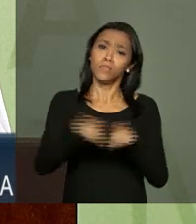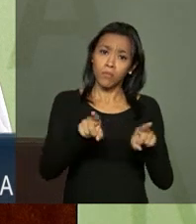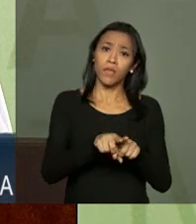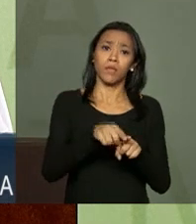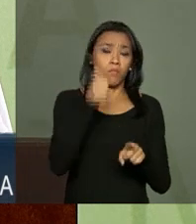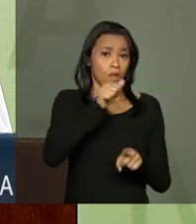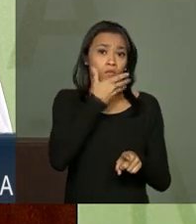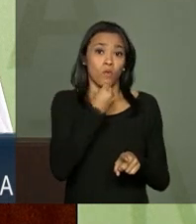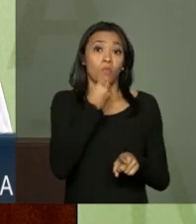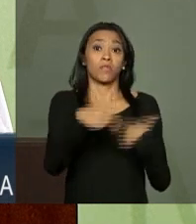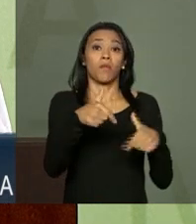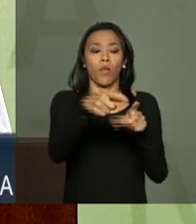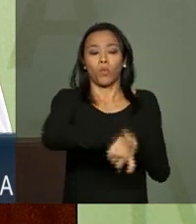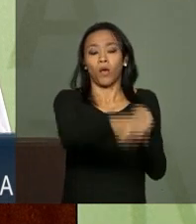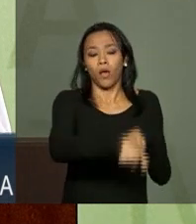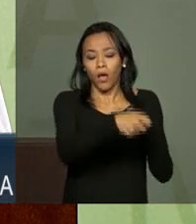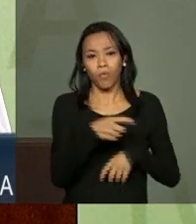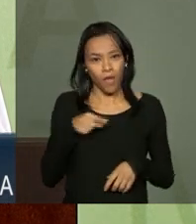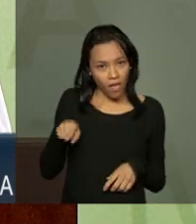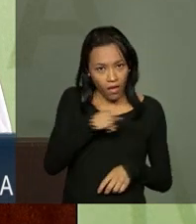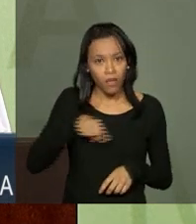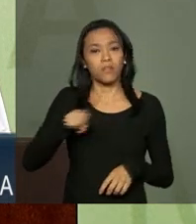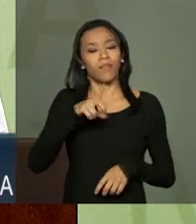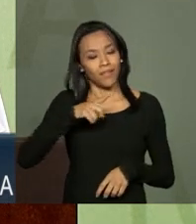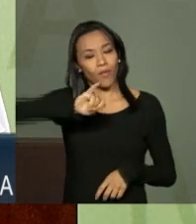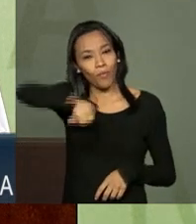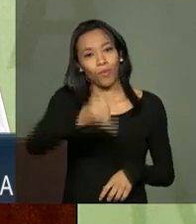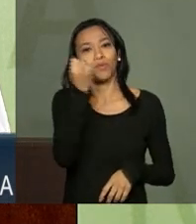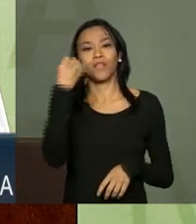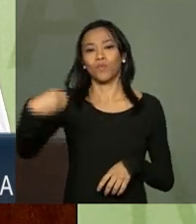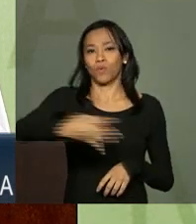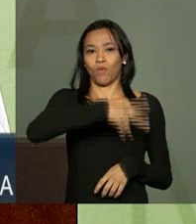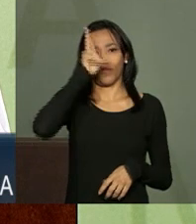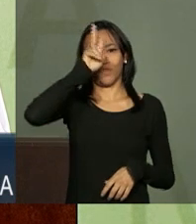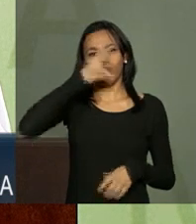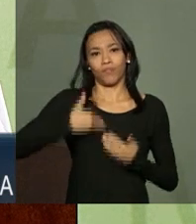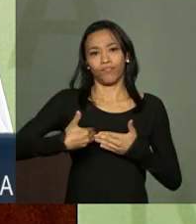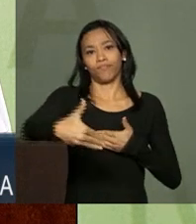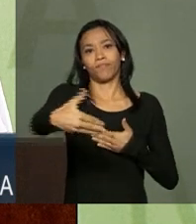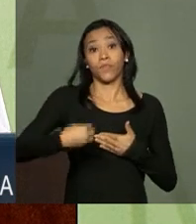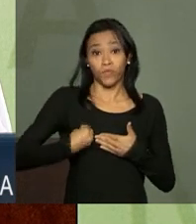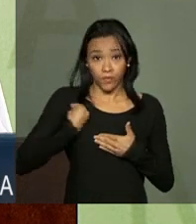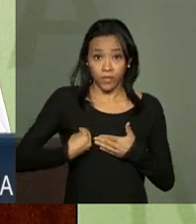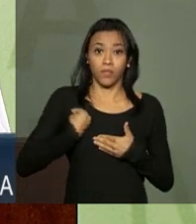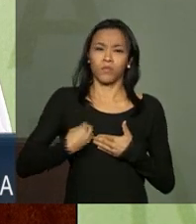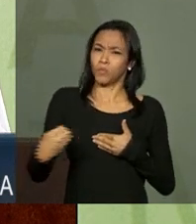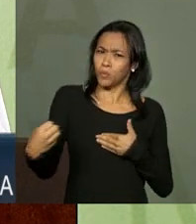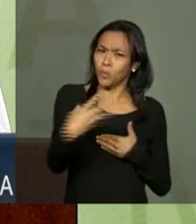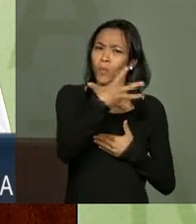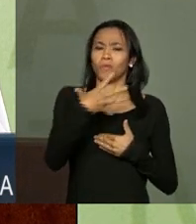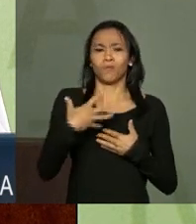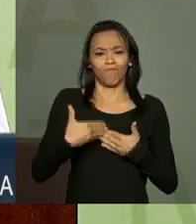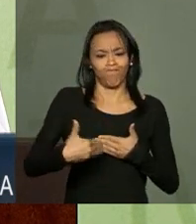agricultoras, vão ter a oportunidade de construir uma nova história de vida. Um novo tempo em